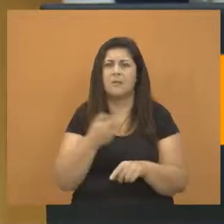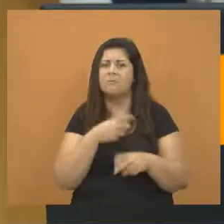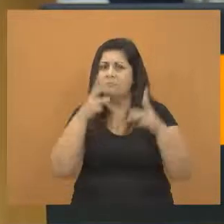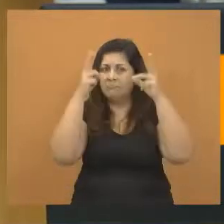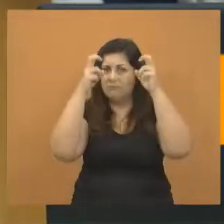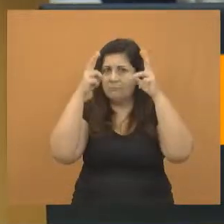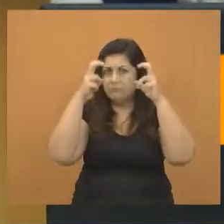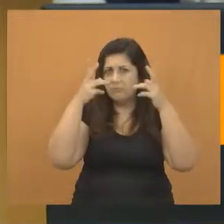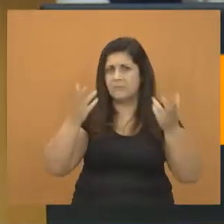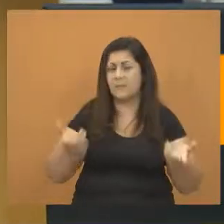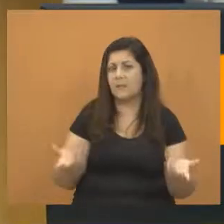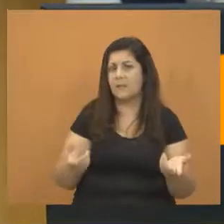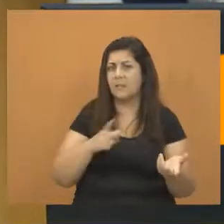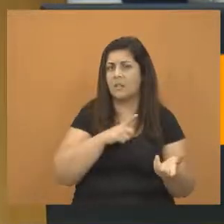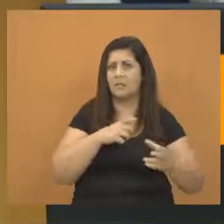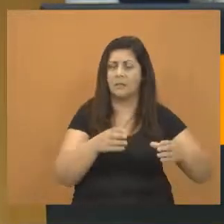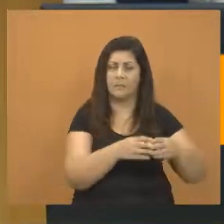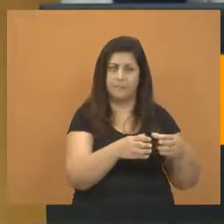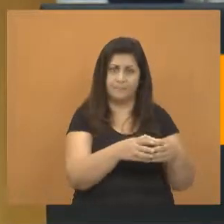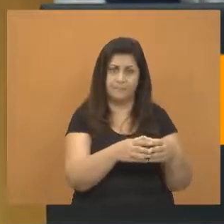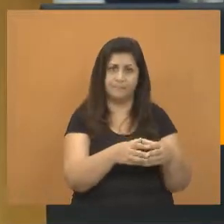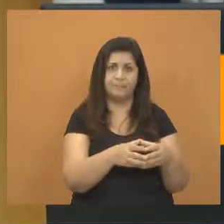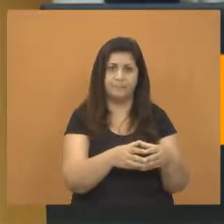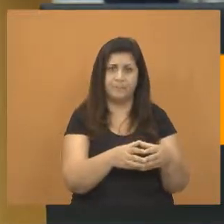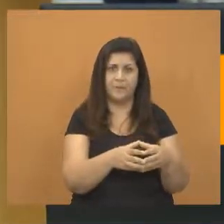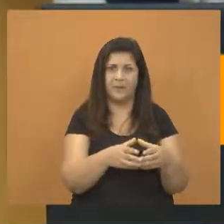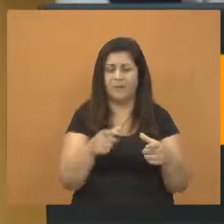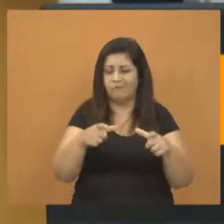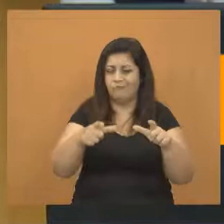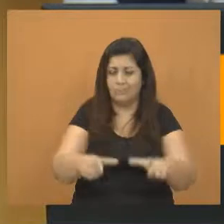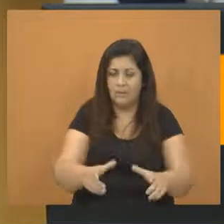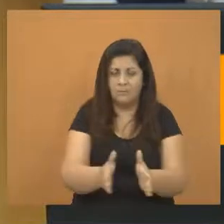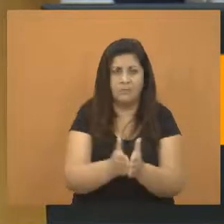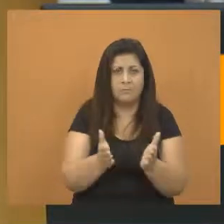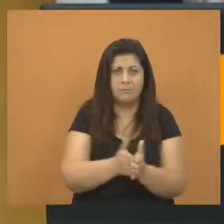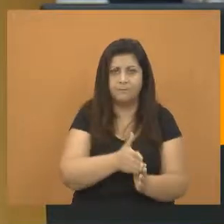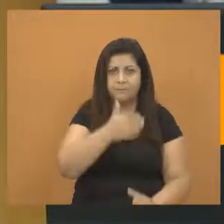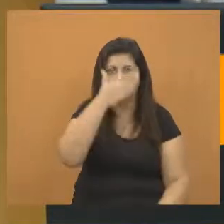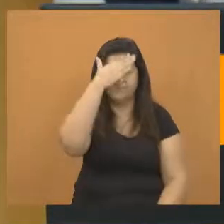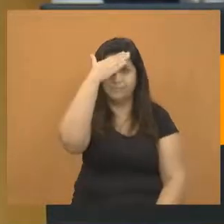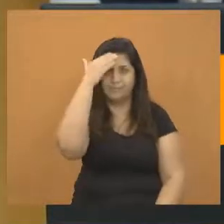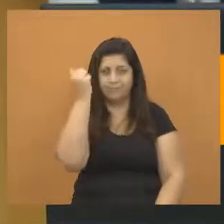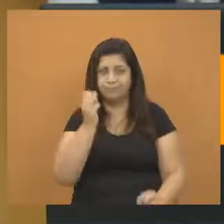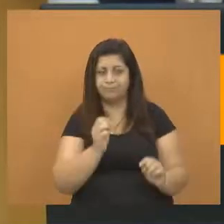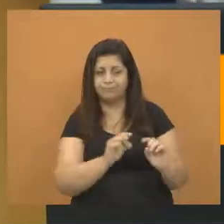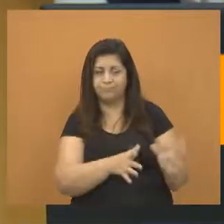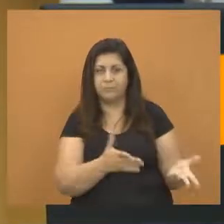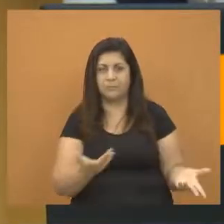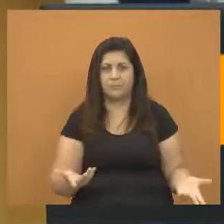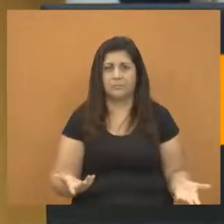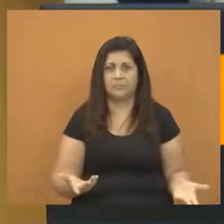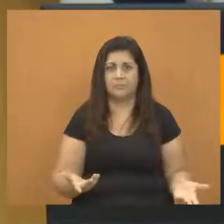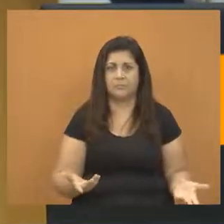que foi falada aqui, que os bairros de periferia estão esquecidos. Nesse PPA,